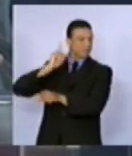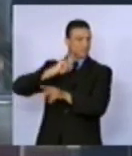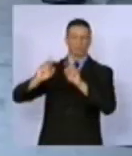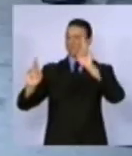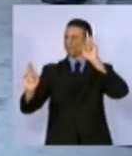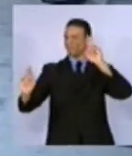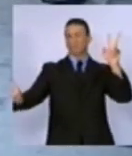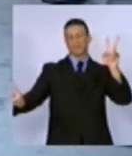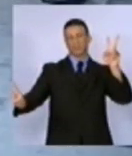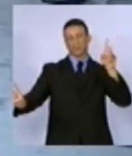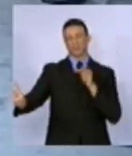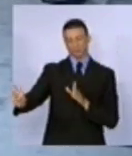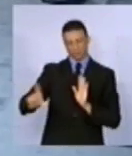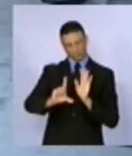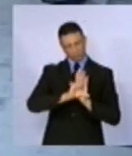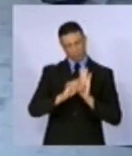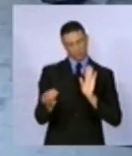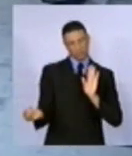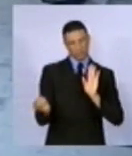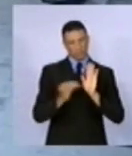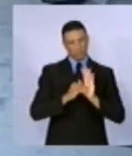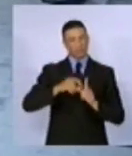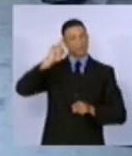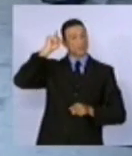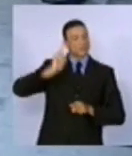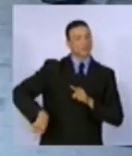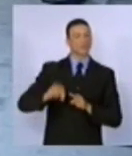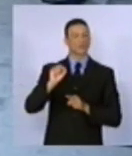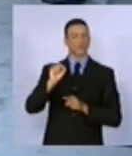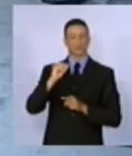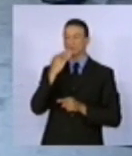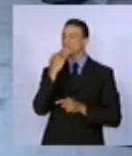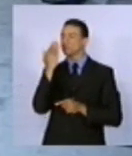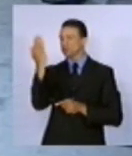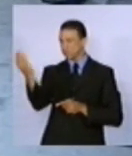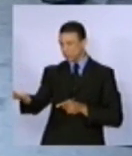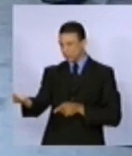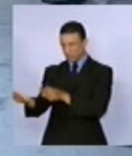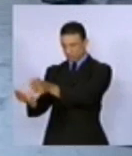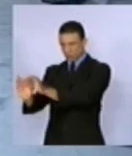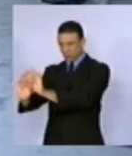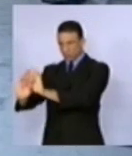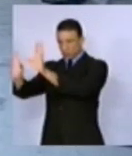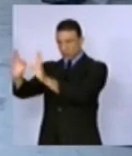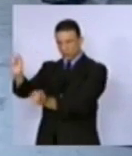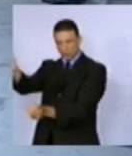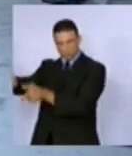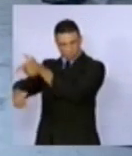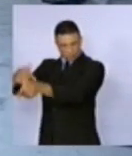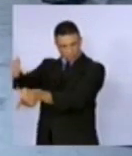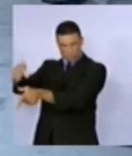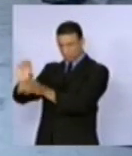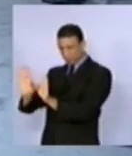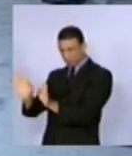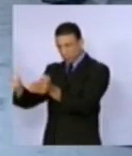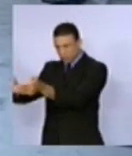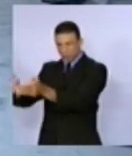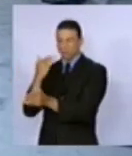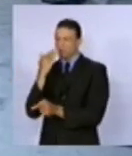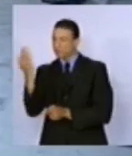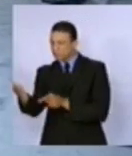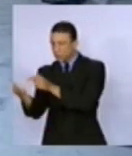gerais esse ato normativo proibiu o licenciamento de novos empreendimentos do setor que